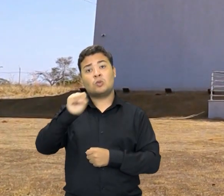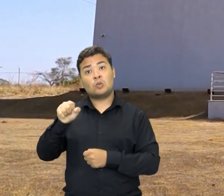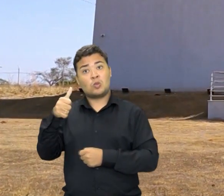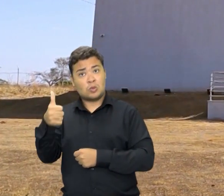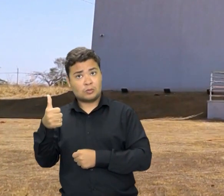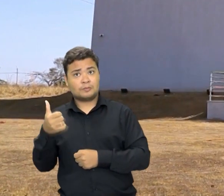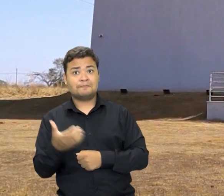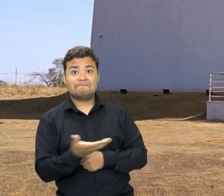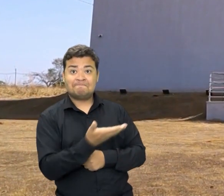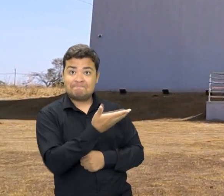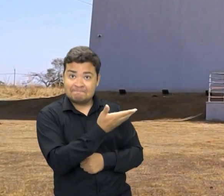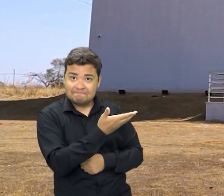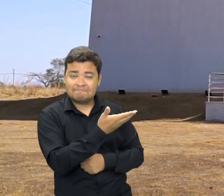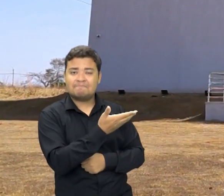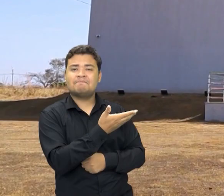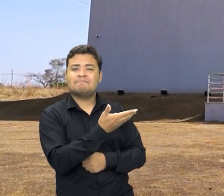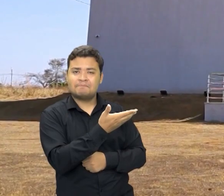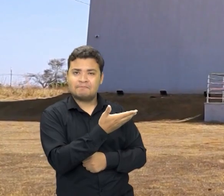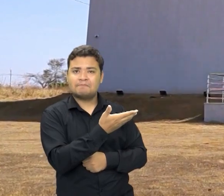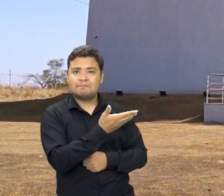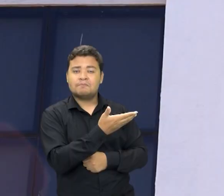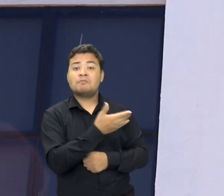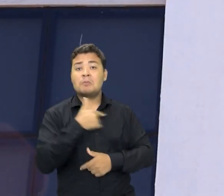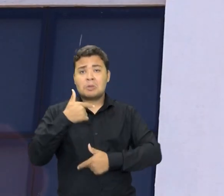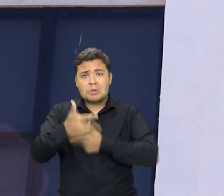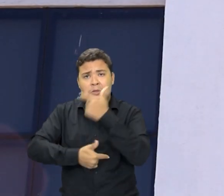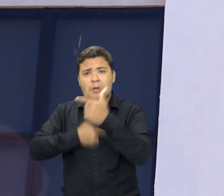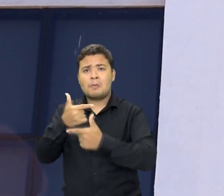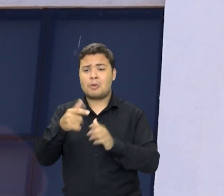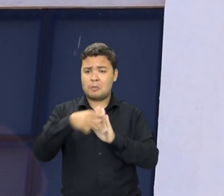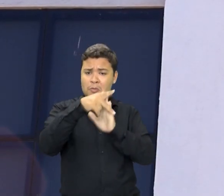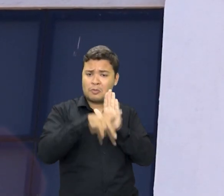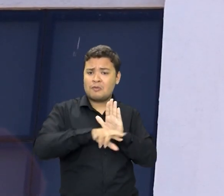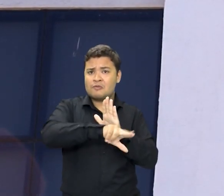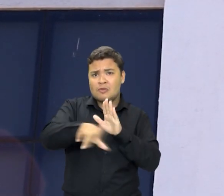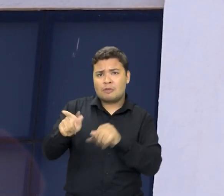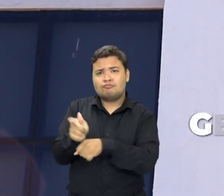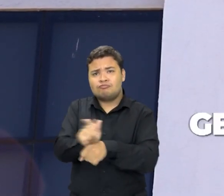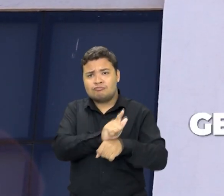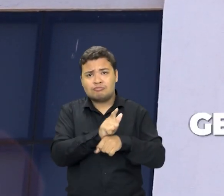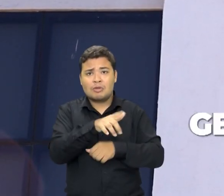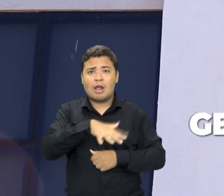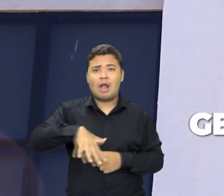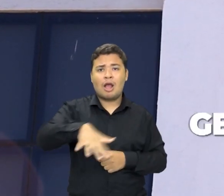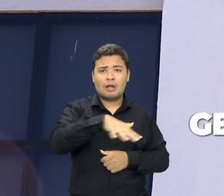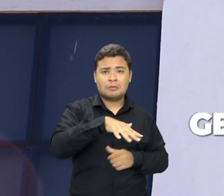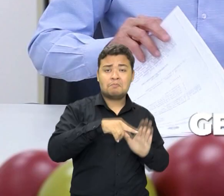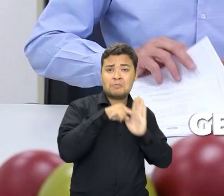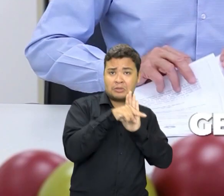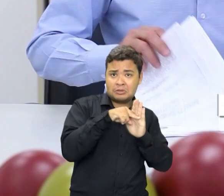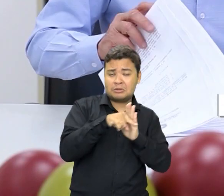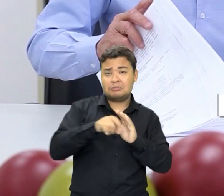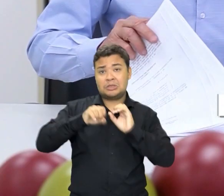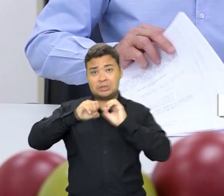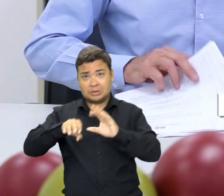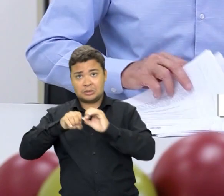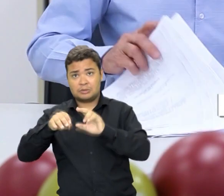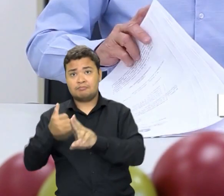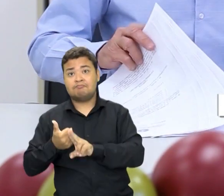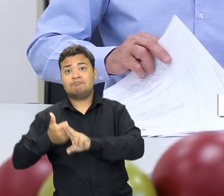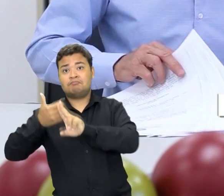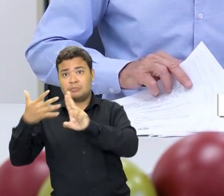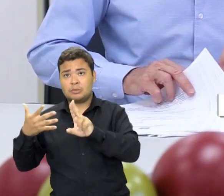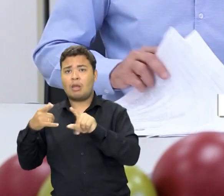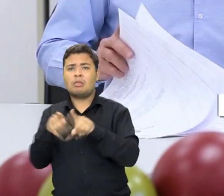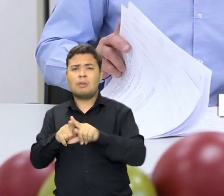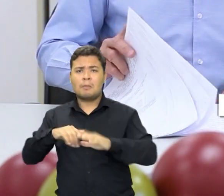Desde 1981, a Fundação de Apoio à Pesquisa, a FUNAP, trabalha com a gestão de projetos de pesquisa,